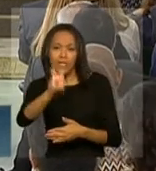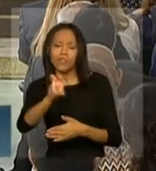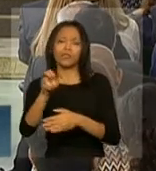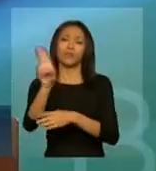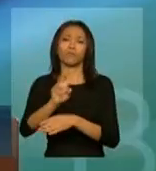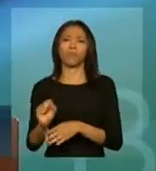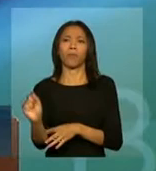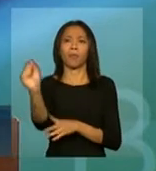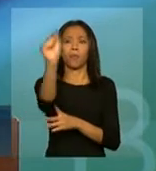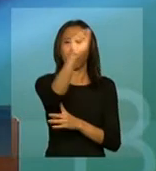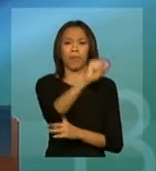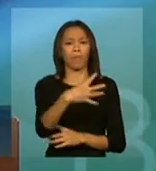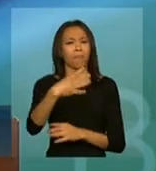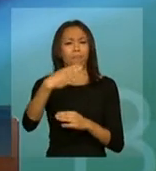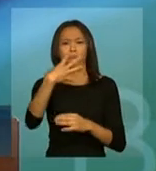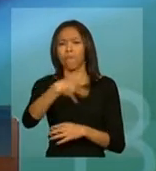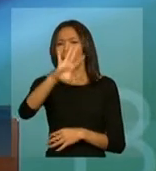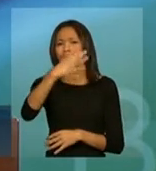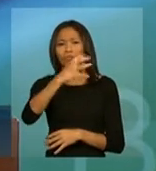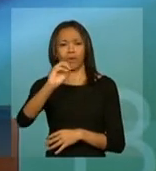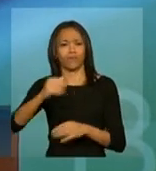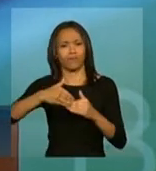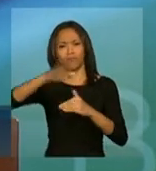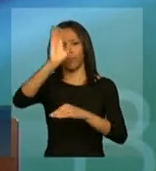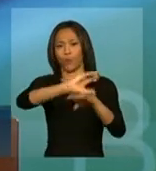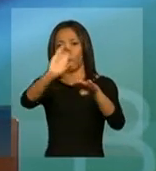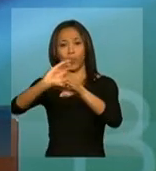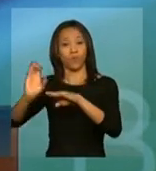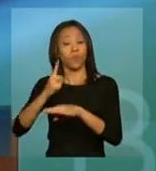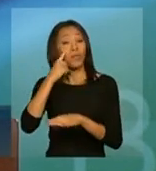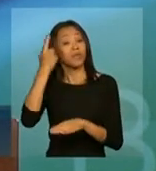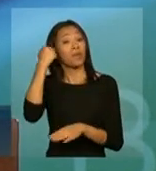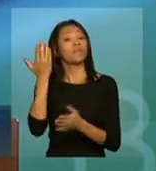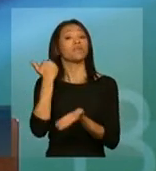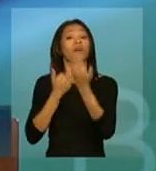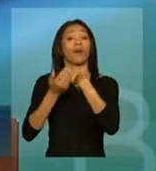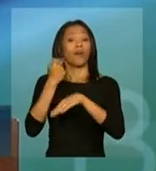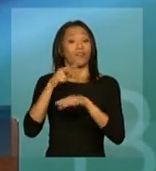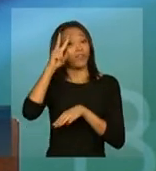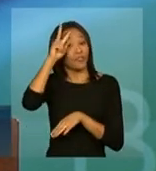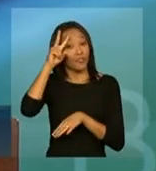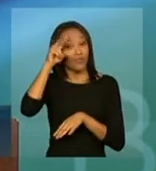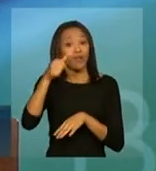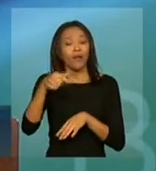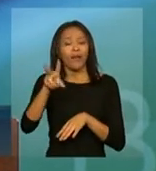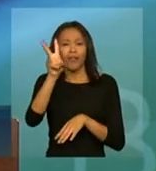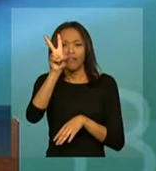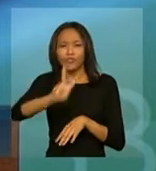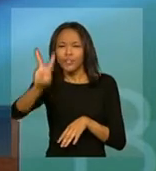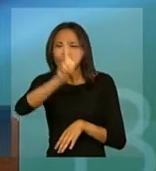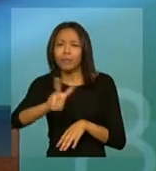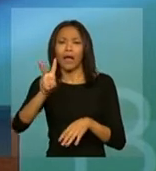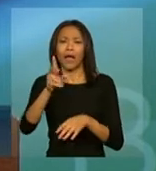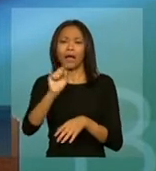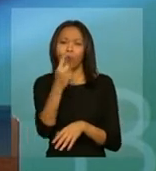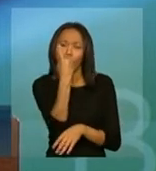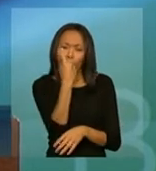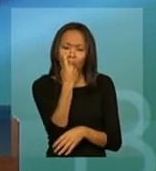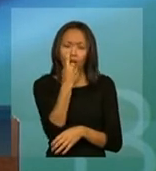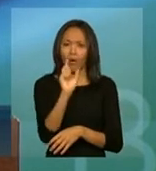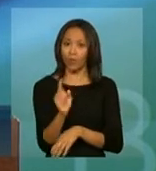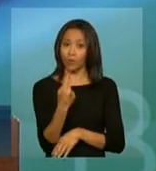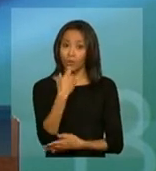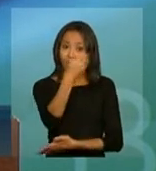4.723 cursos. Imagina no passado quantos vestibulares ele teria que fazer para ter essa mesma leque de oportunidades que, com um único exame, o